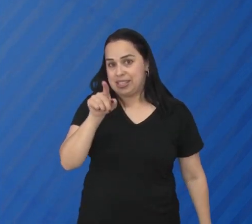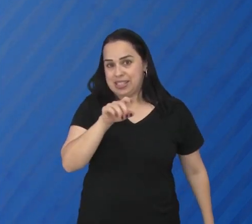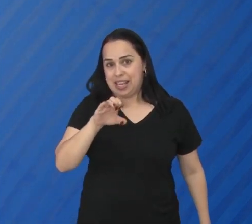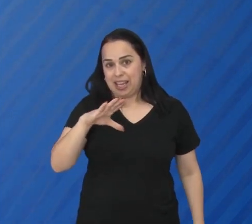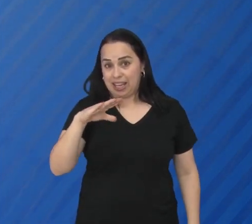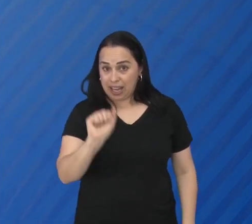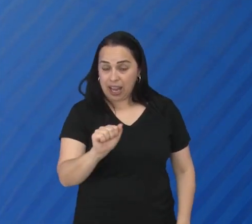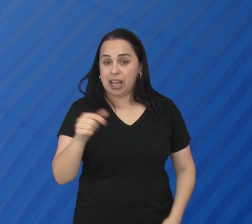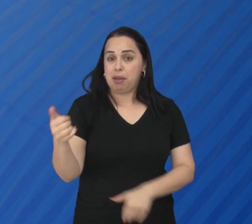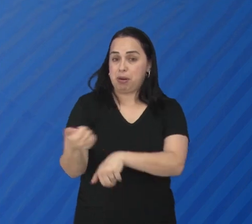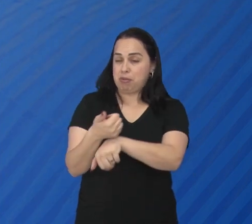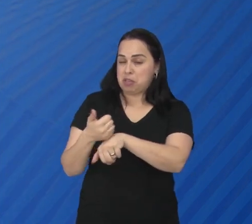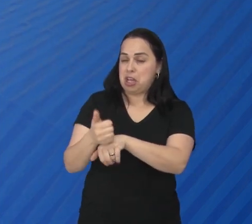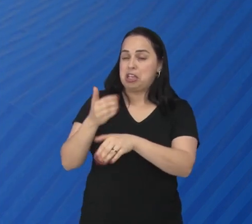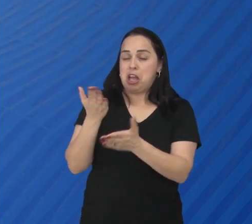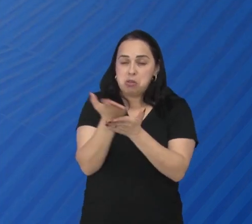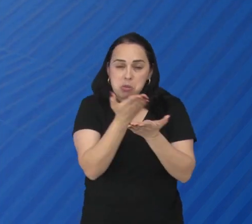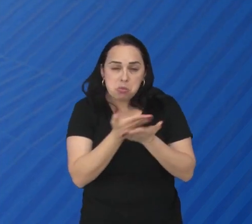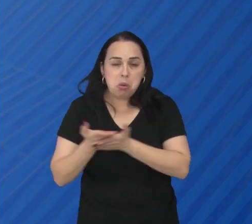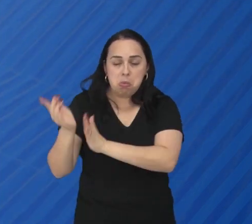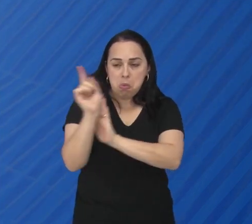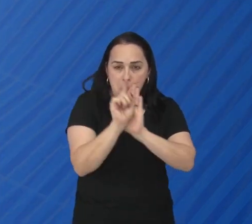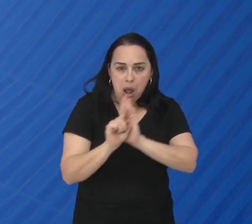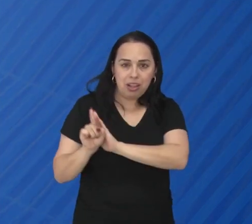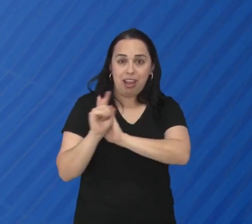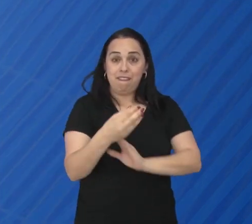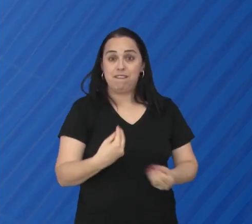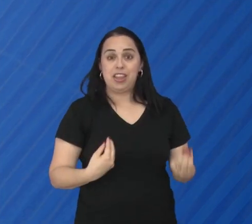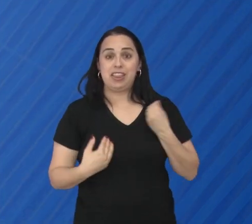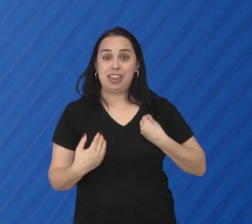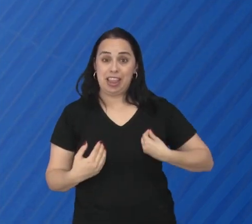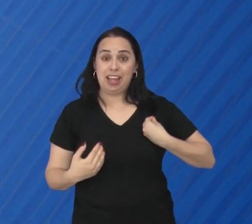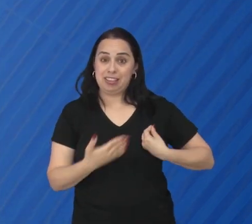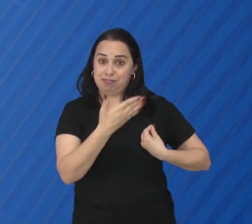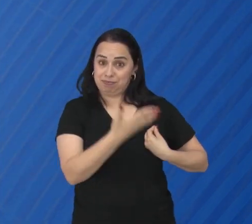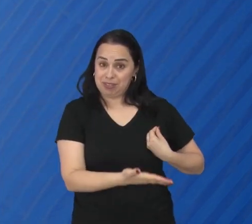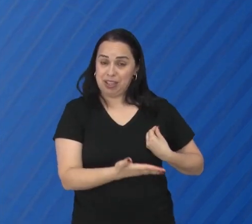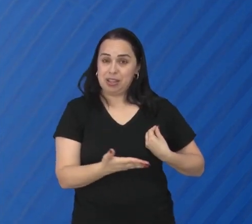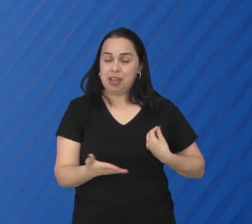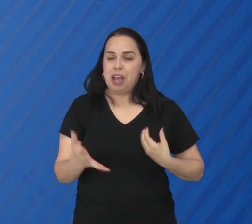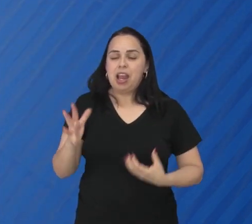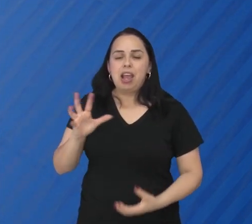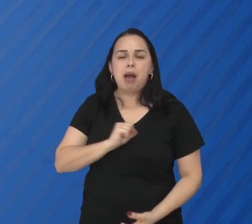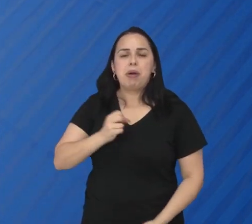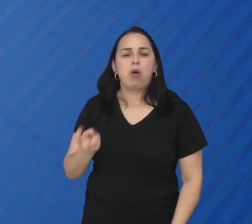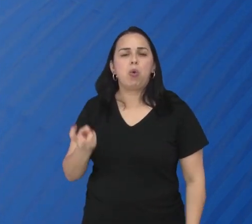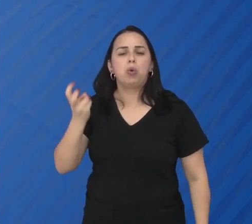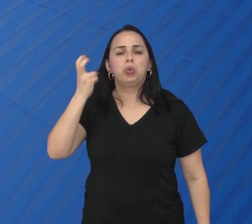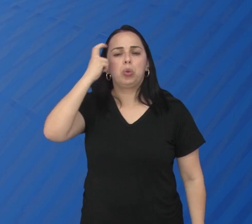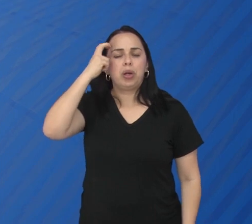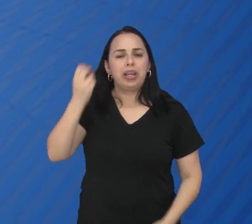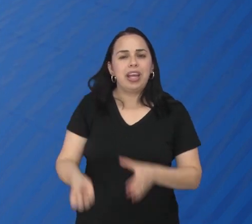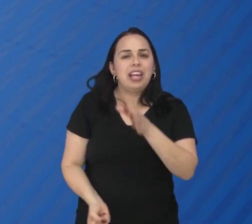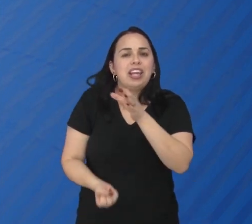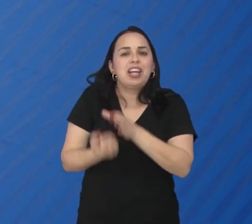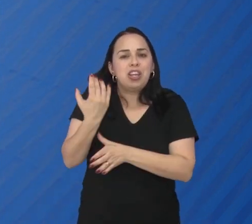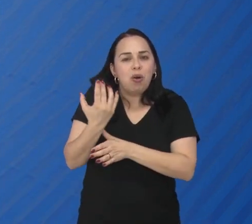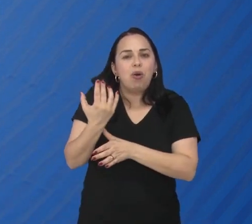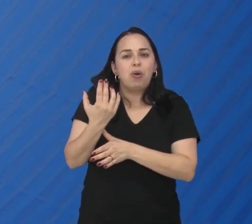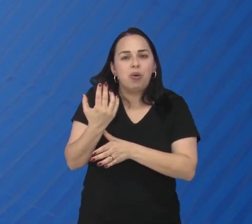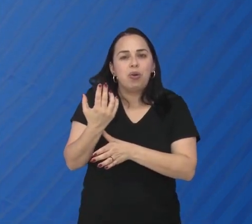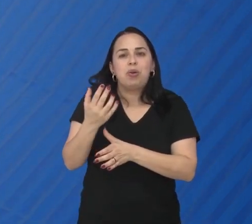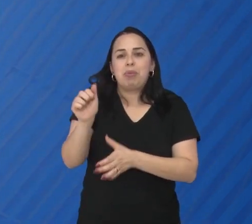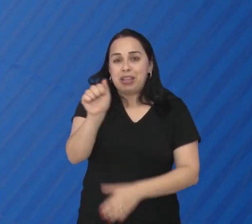Zeca é um especialista no assunto. Já são décadas pesquisando a vida do Saci. A paixão pela cultura é tanta que ele criou